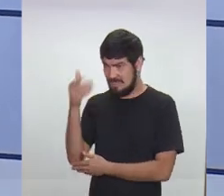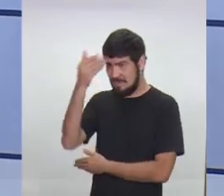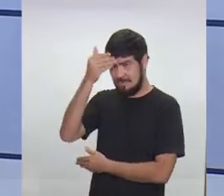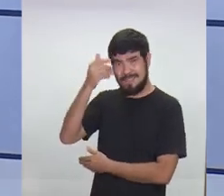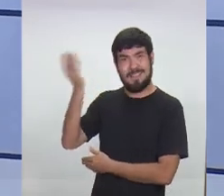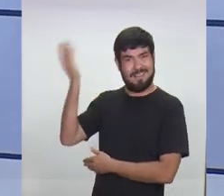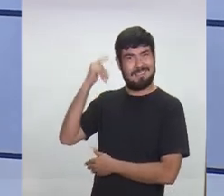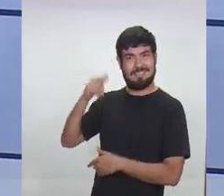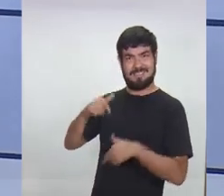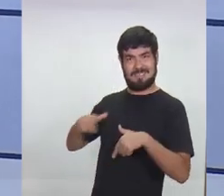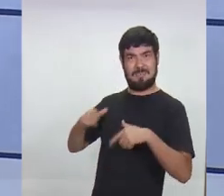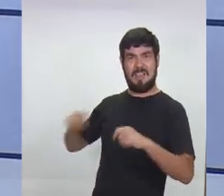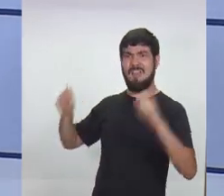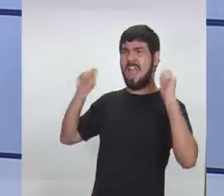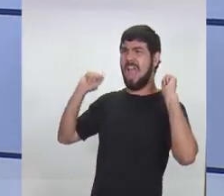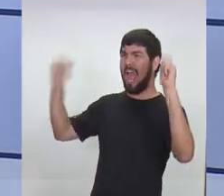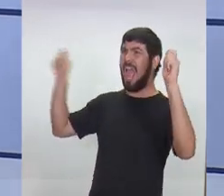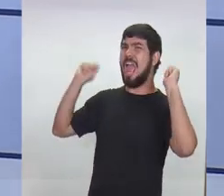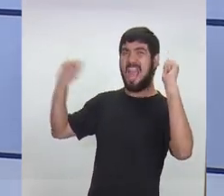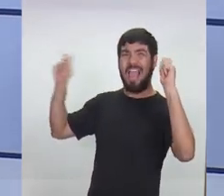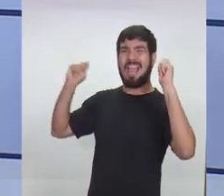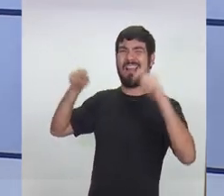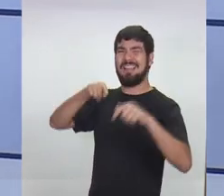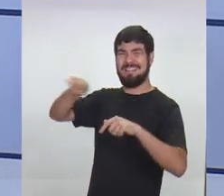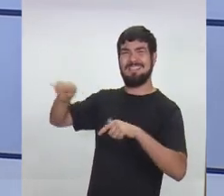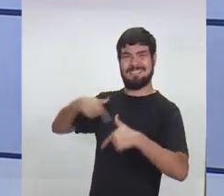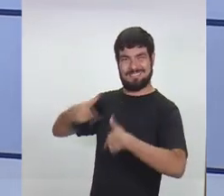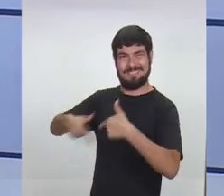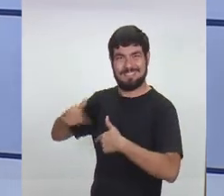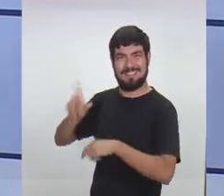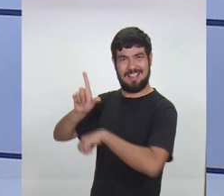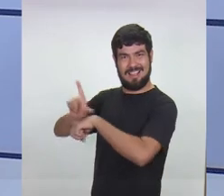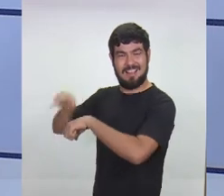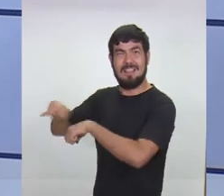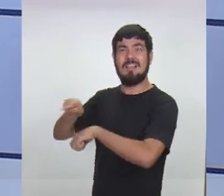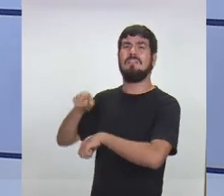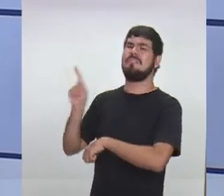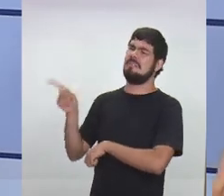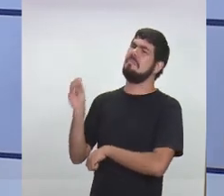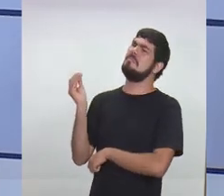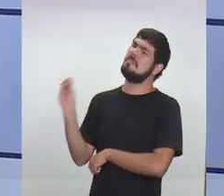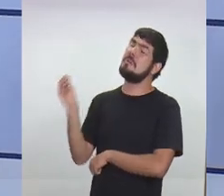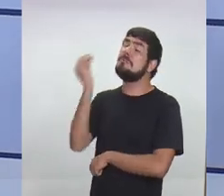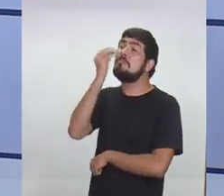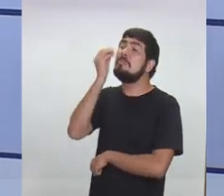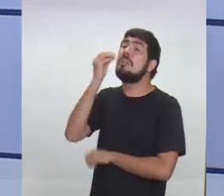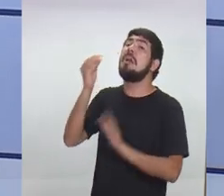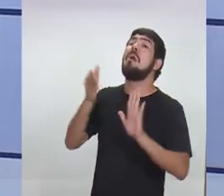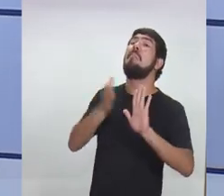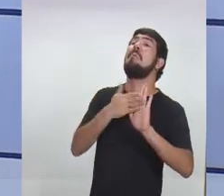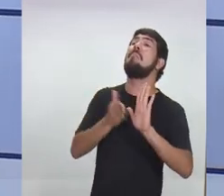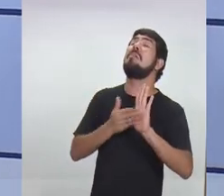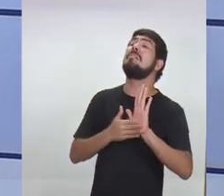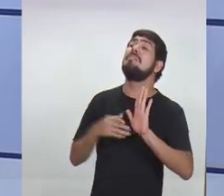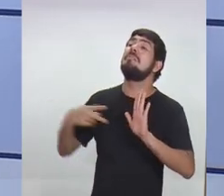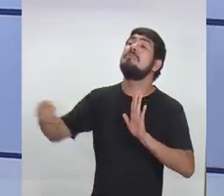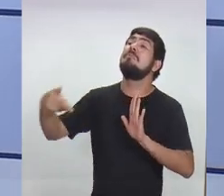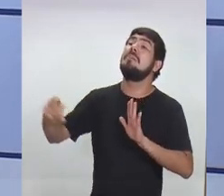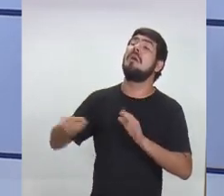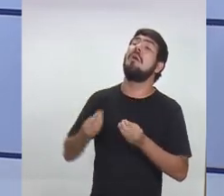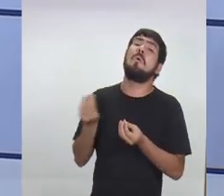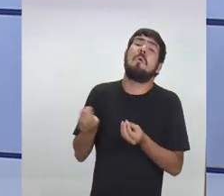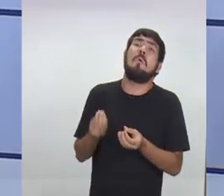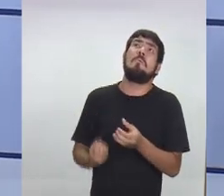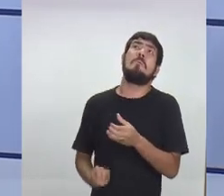você pode apresentar neste momento as suas propostas para a geração de emprego e renda tanto na capital